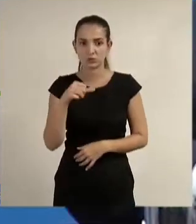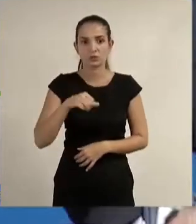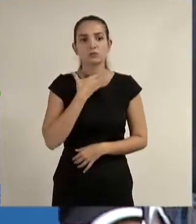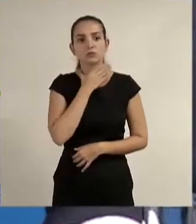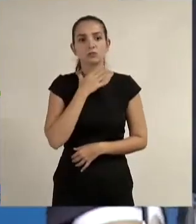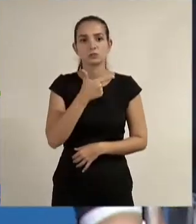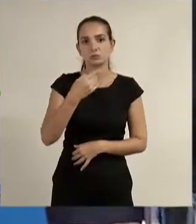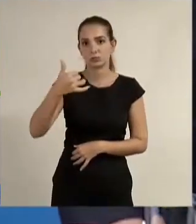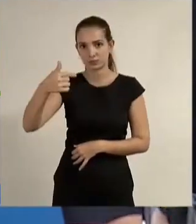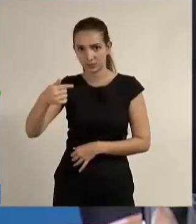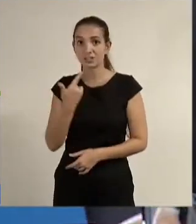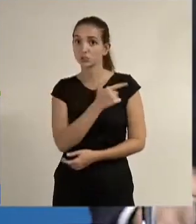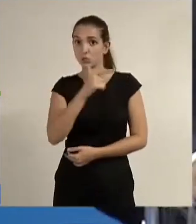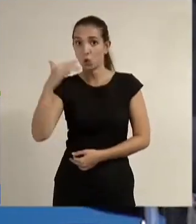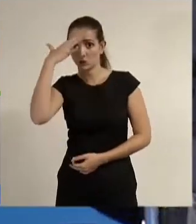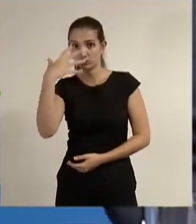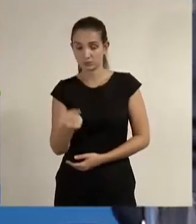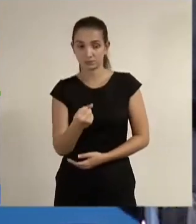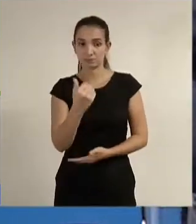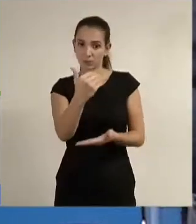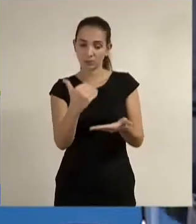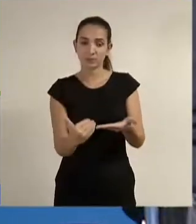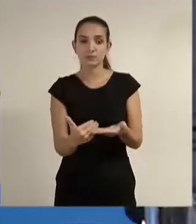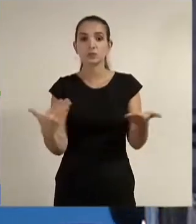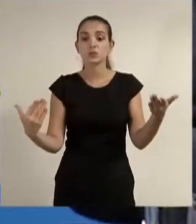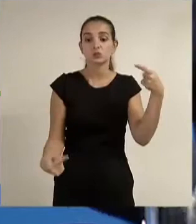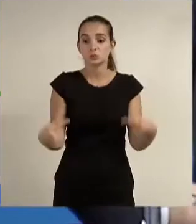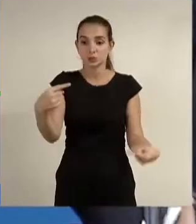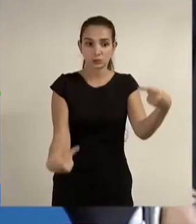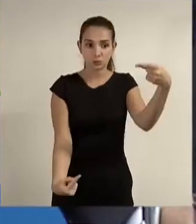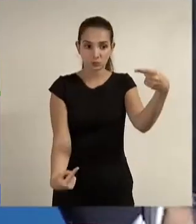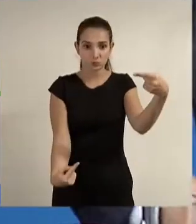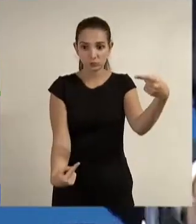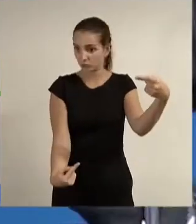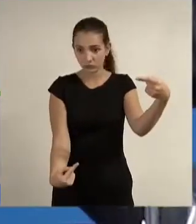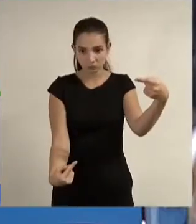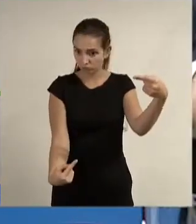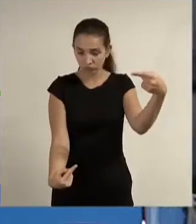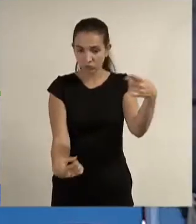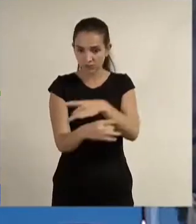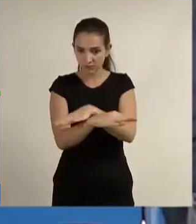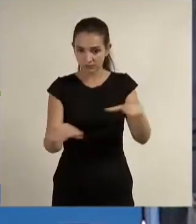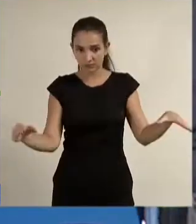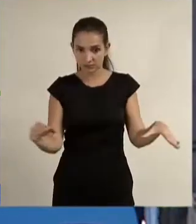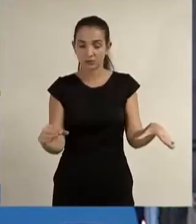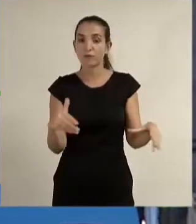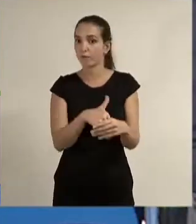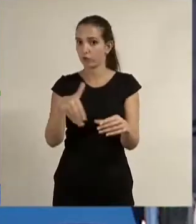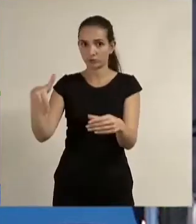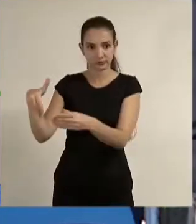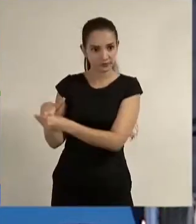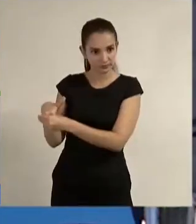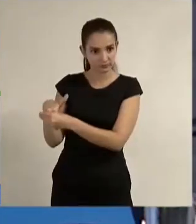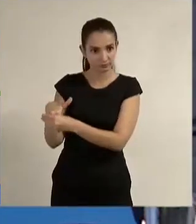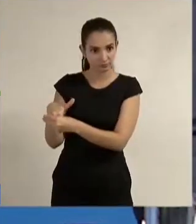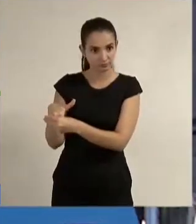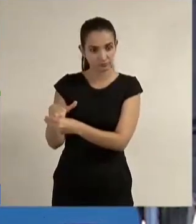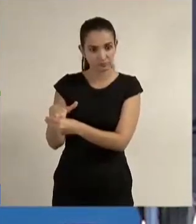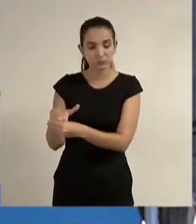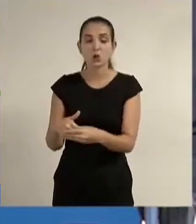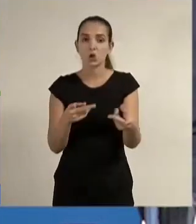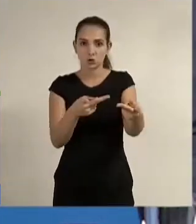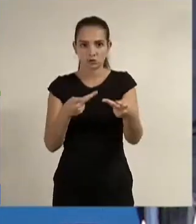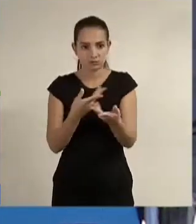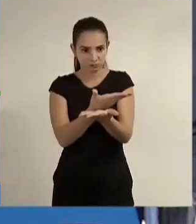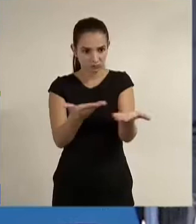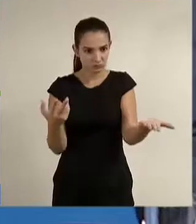março de 2017, e da outras providências. Em discussão. Encerrada a discussão, em votação. Convido